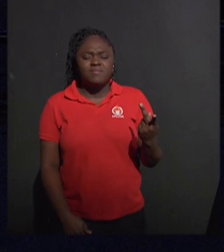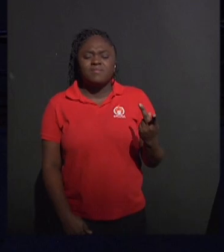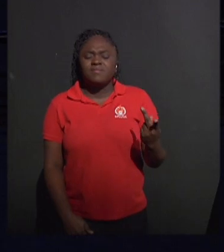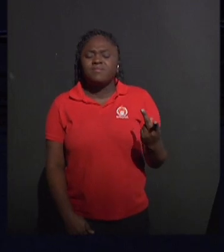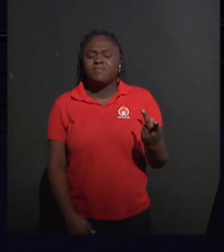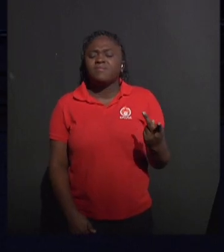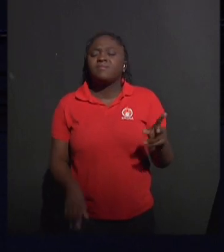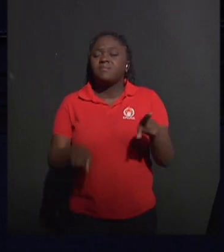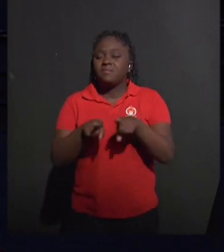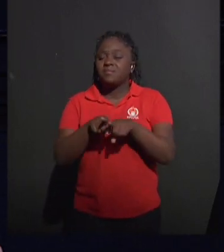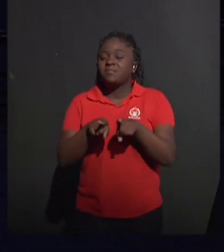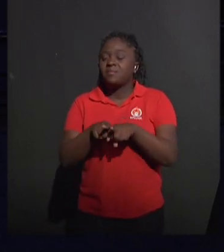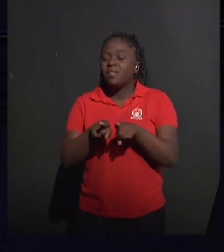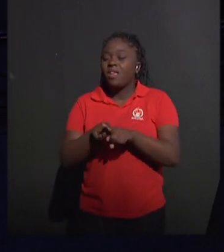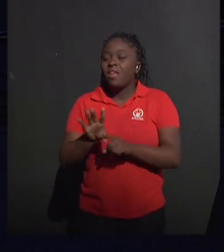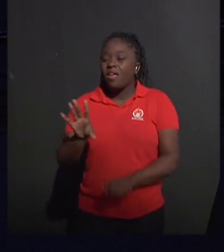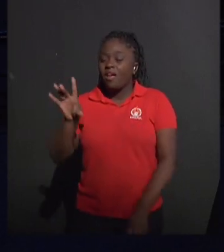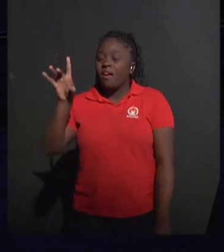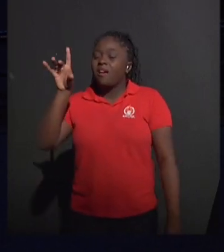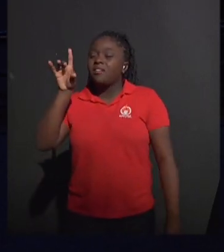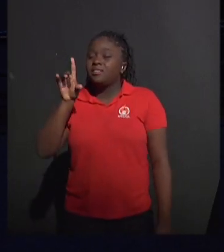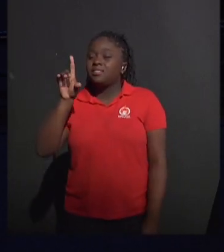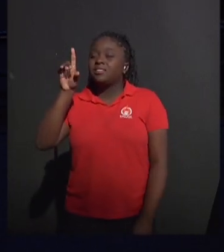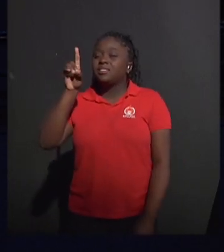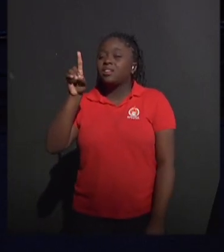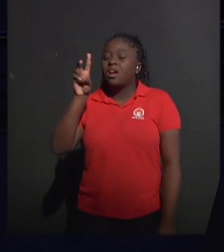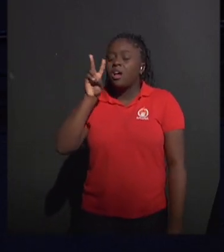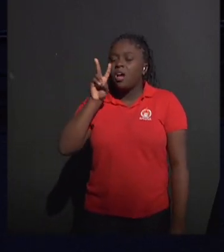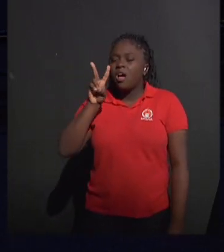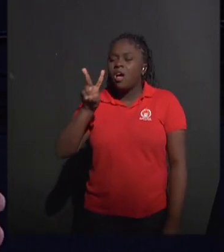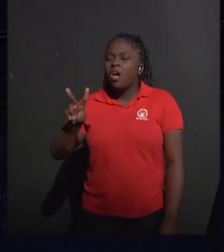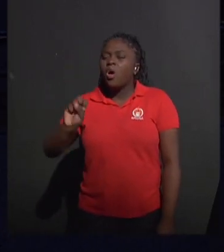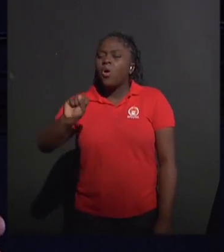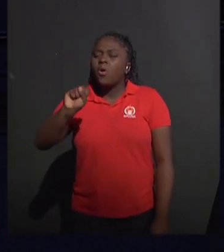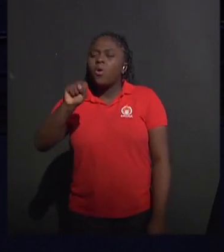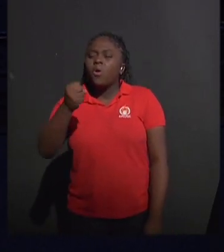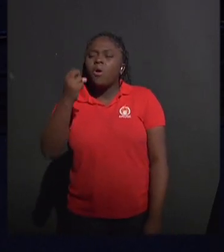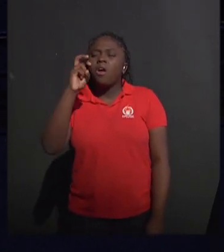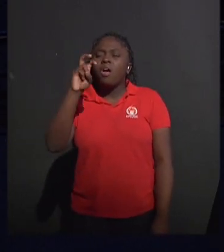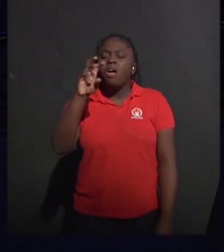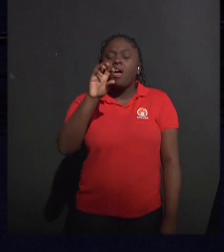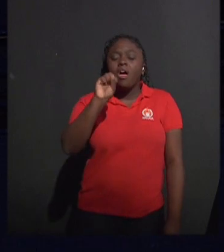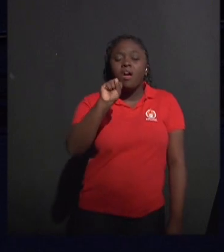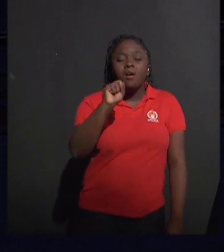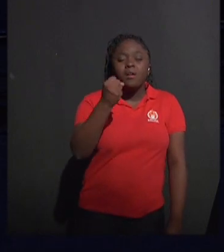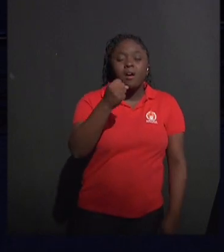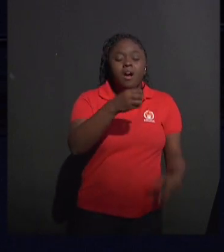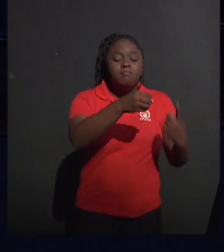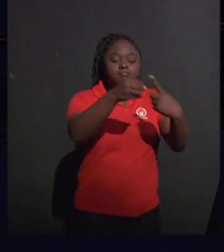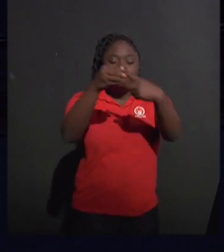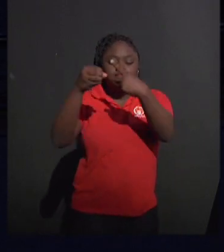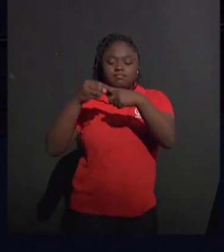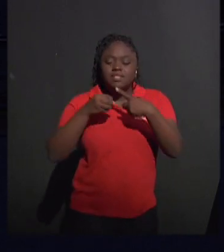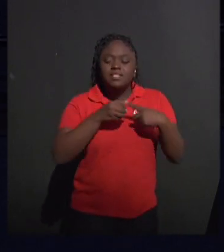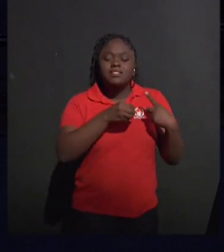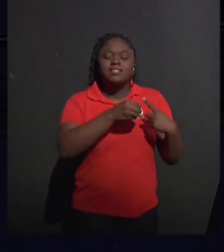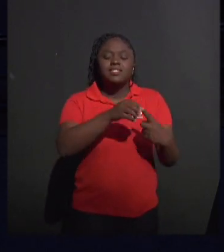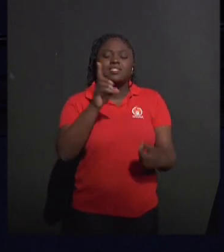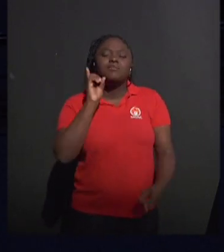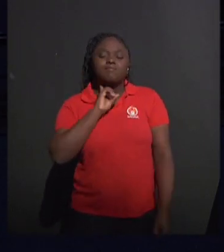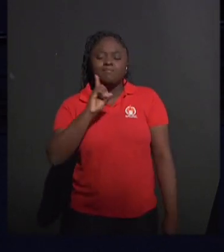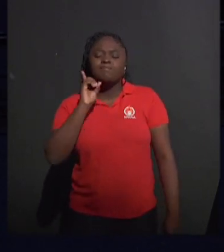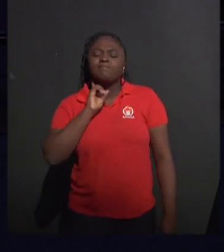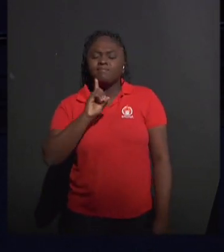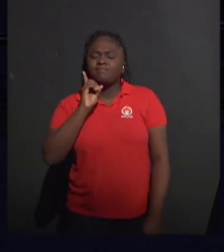olhos estejam voltados, Senhor, para os 858 municípios de Minas Gerais.